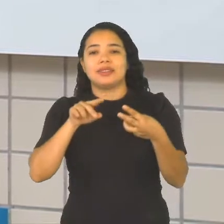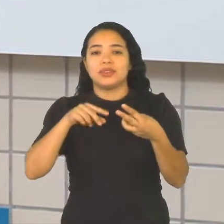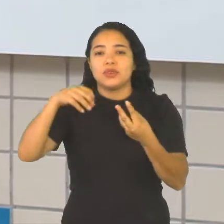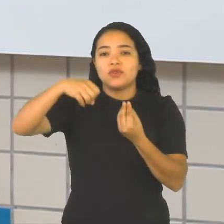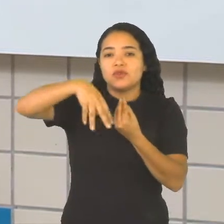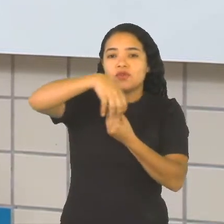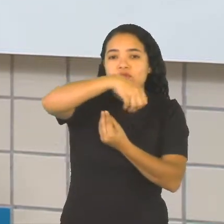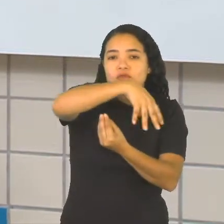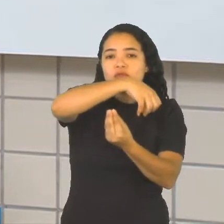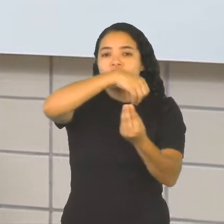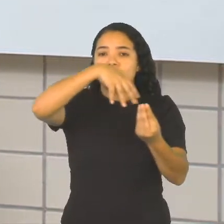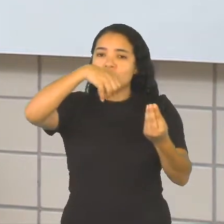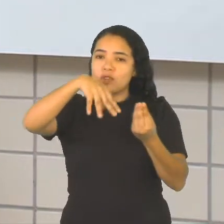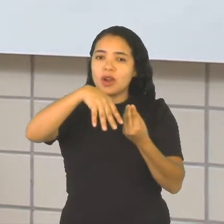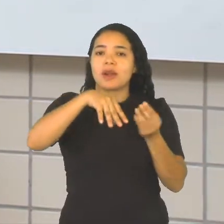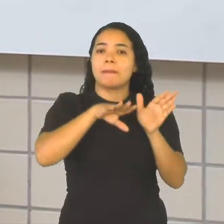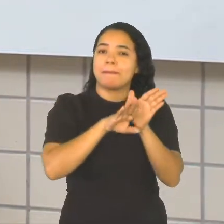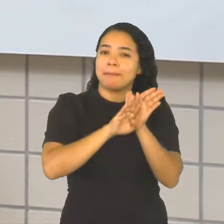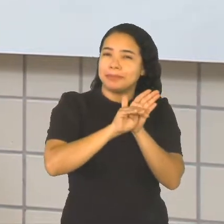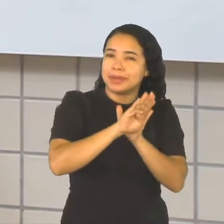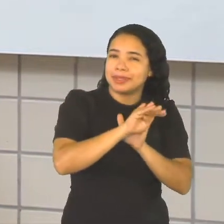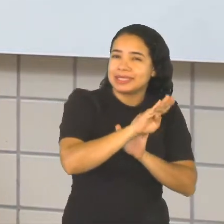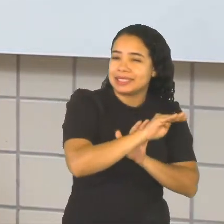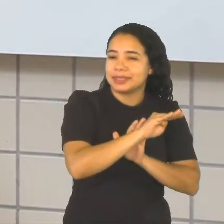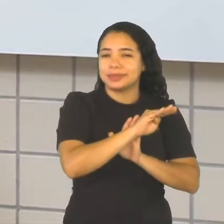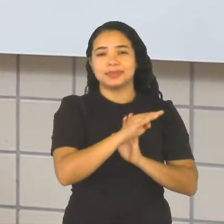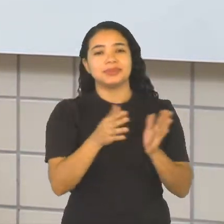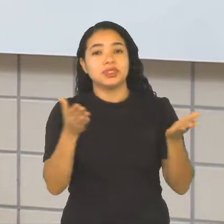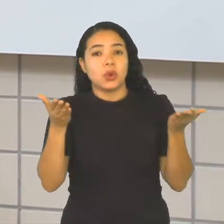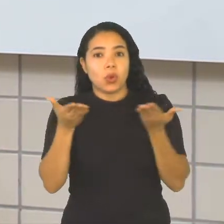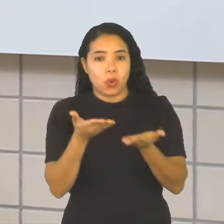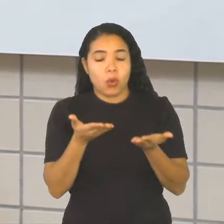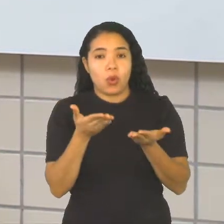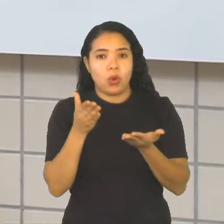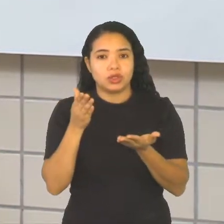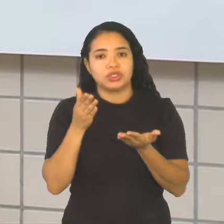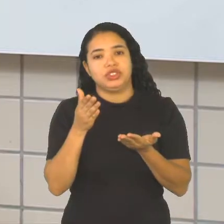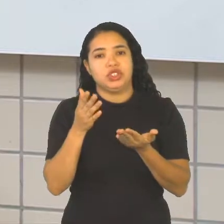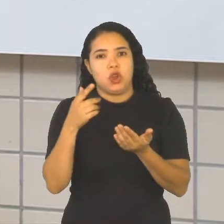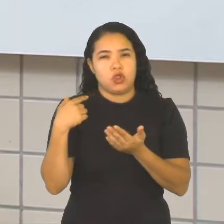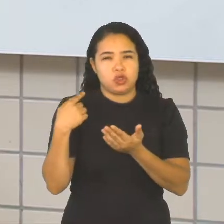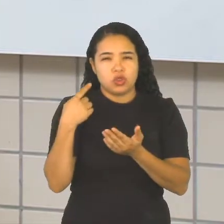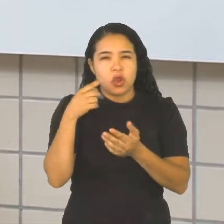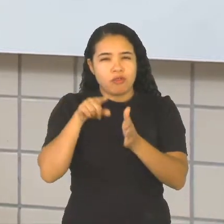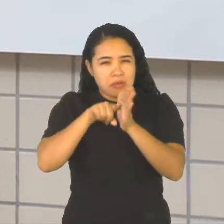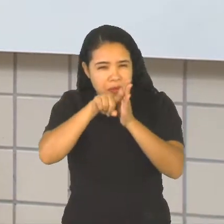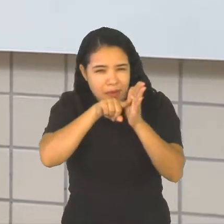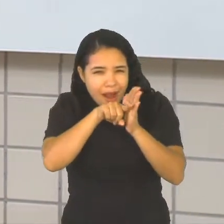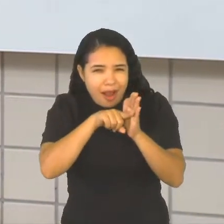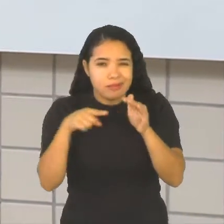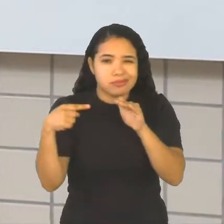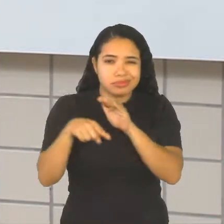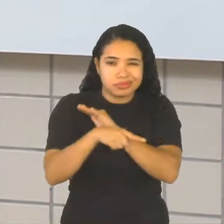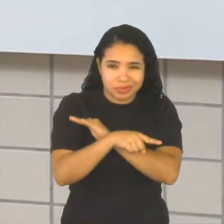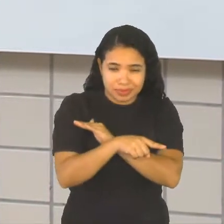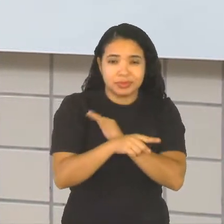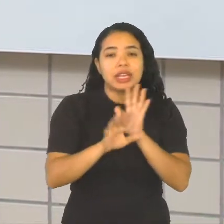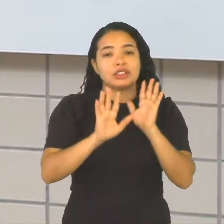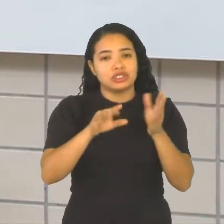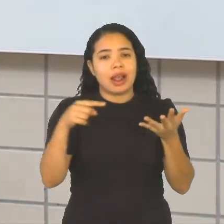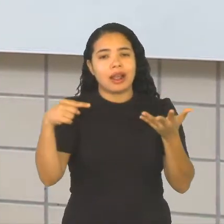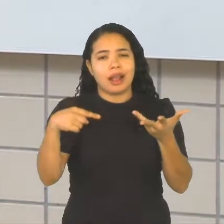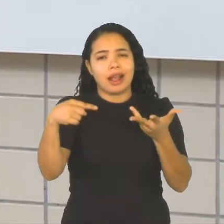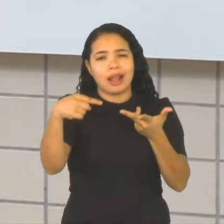bactérias. Hoje a gente vai ver algumas curiosidades e a forma de reprodução de cada um. A gente já viu o conceito de cada um,